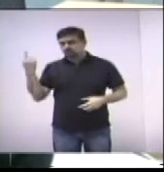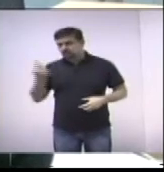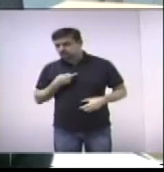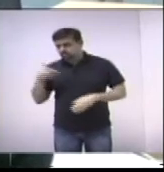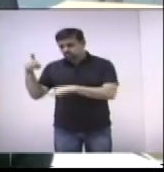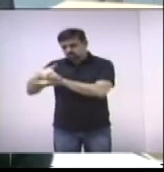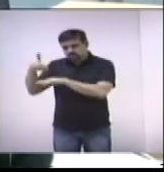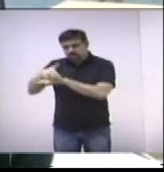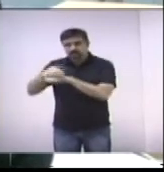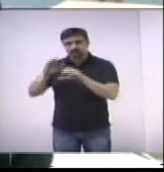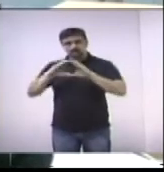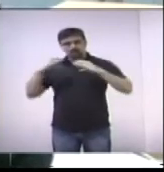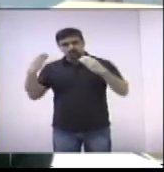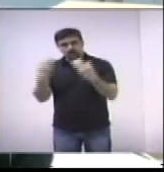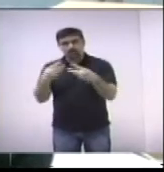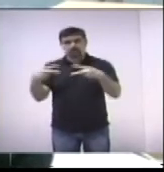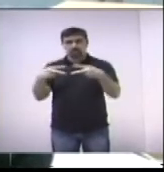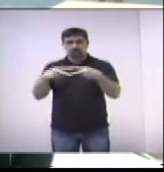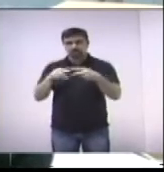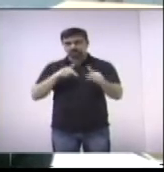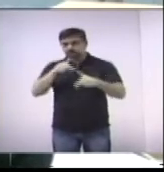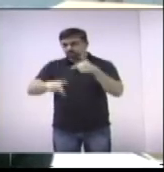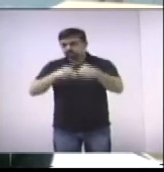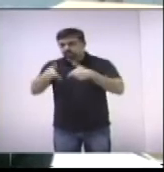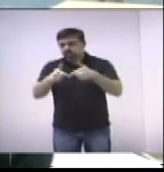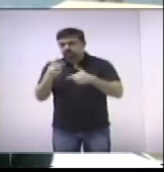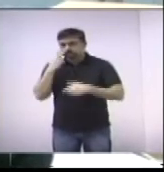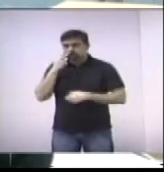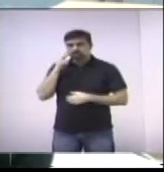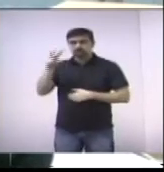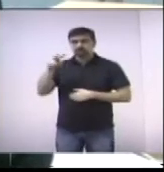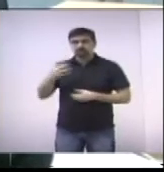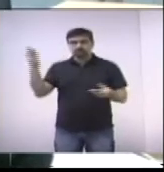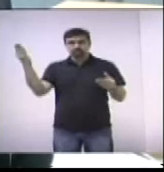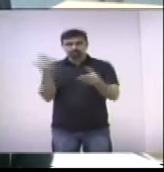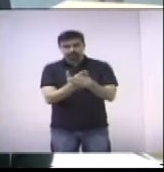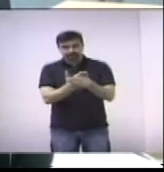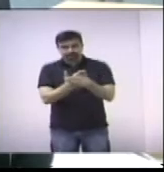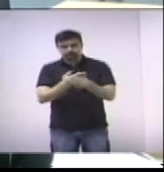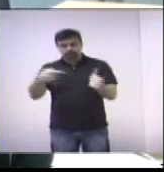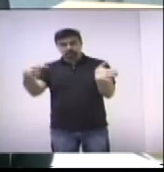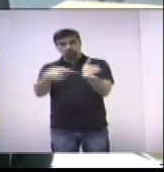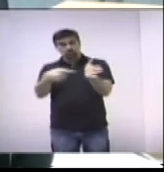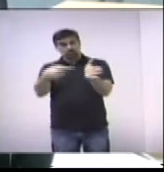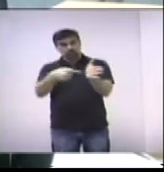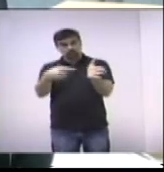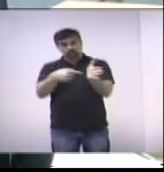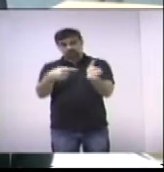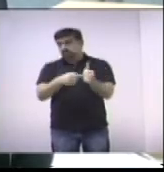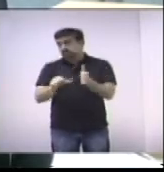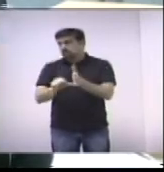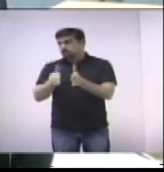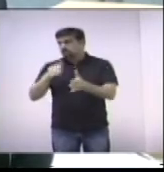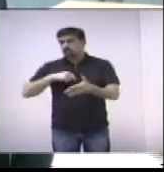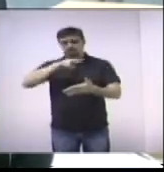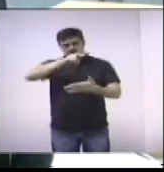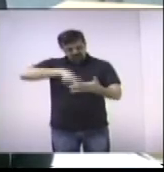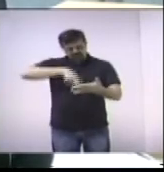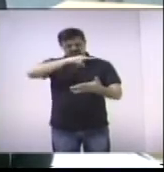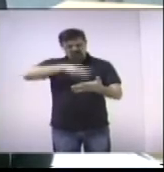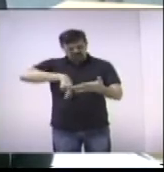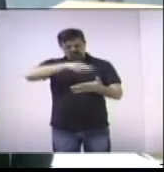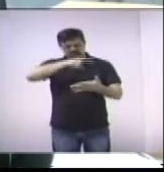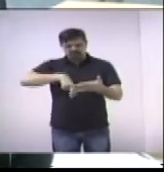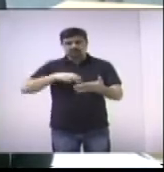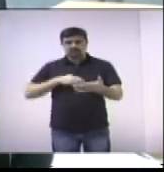para fazer um trabalho sério e se depara com uma denúncia que, primeiro, eu fui lendo, já tinha lido,